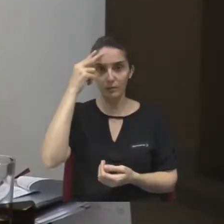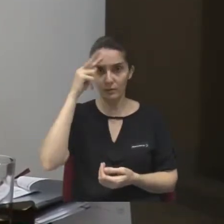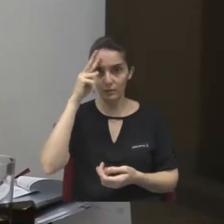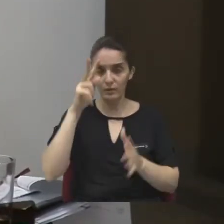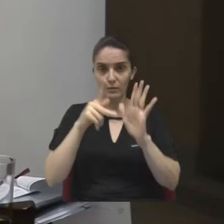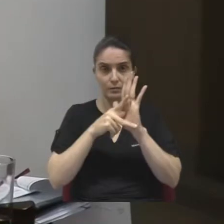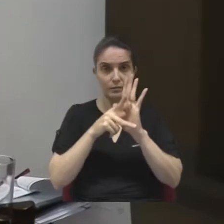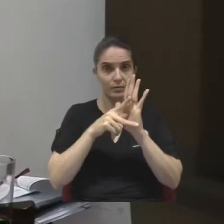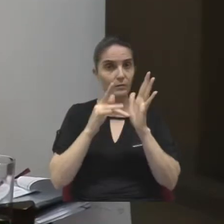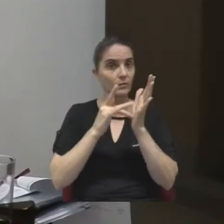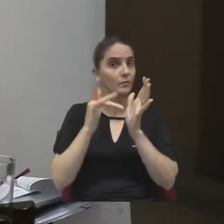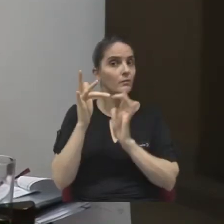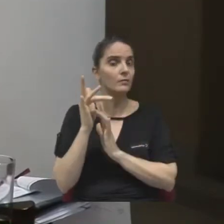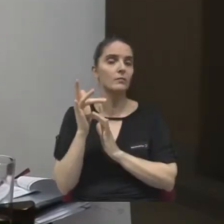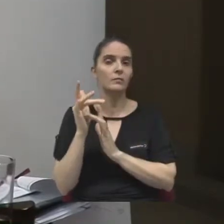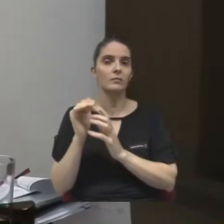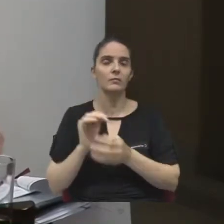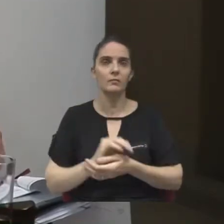que